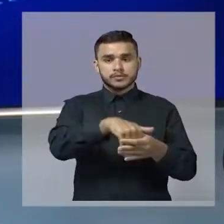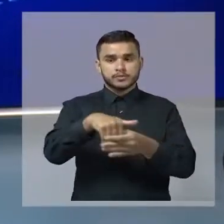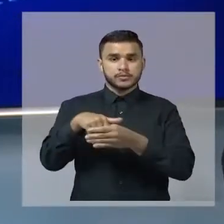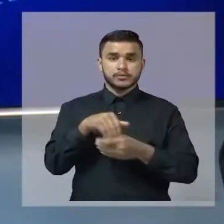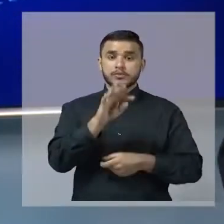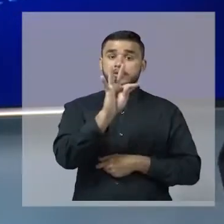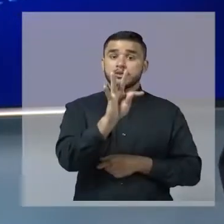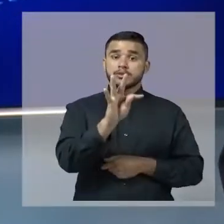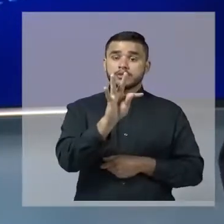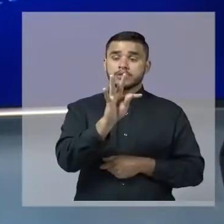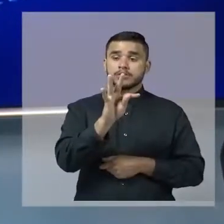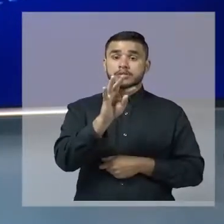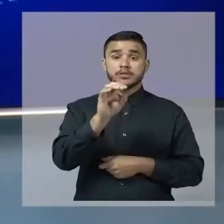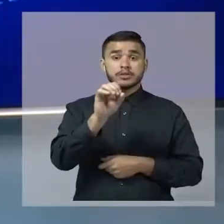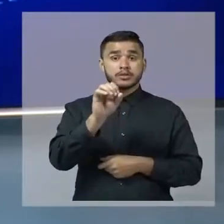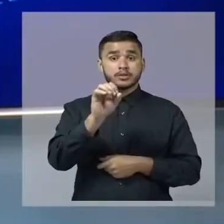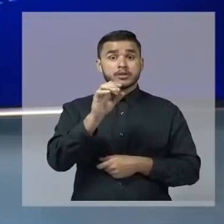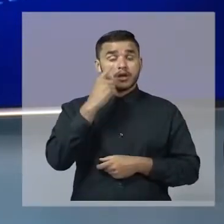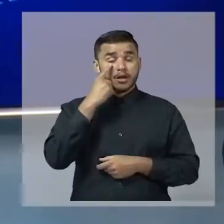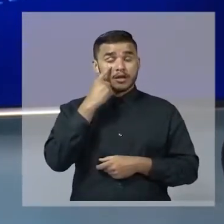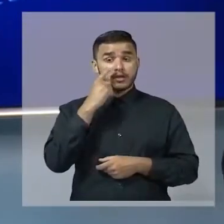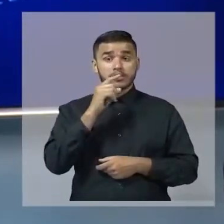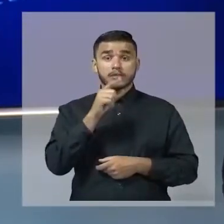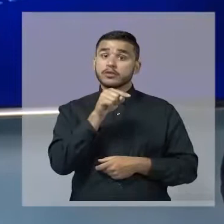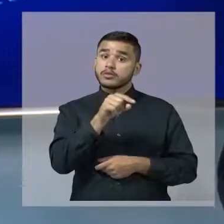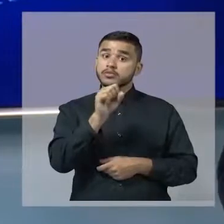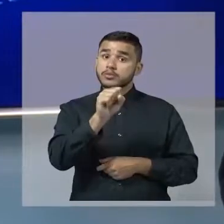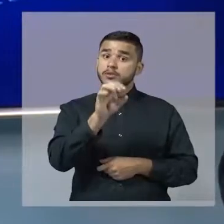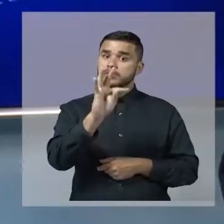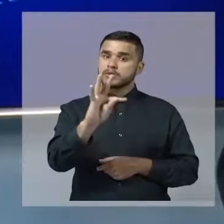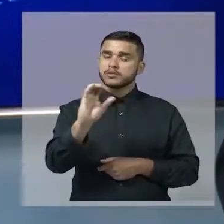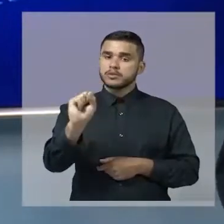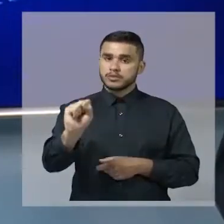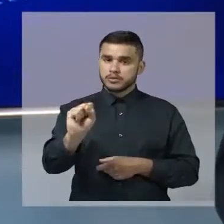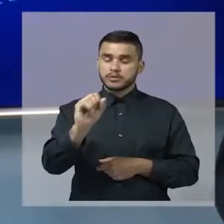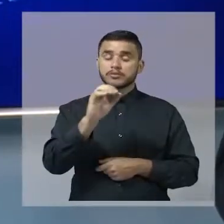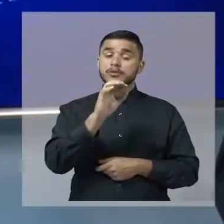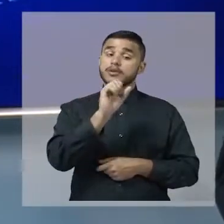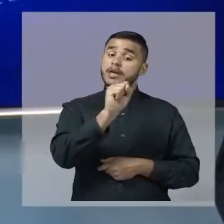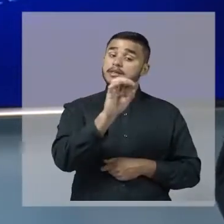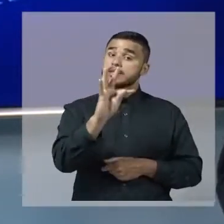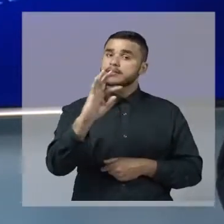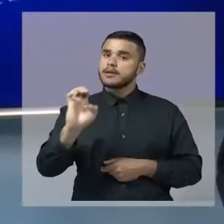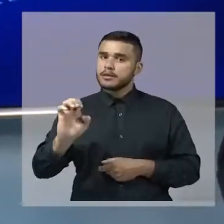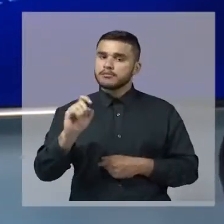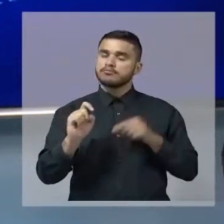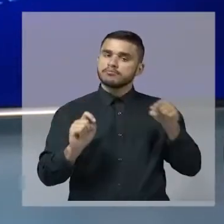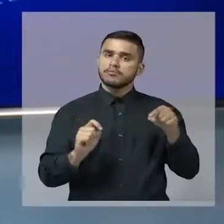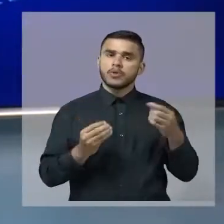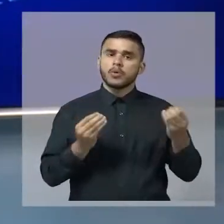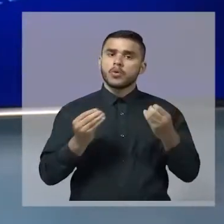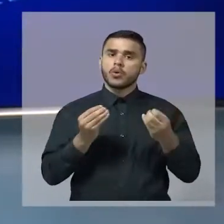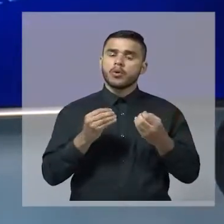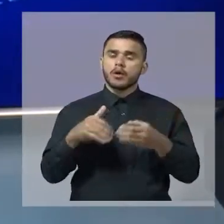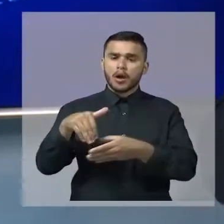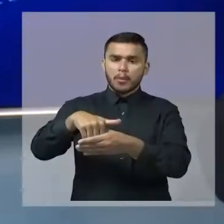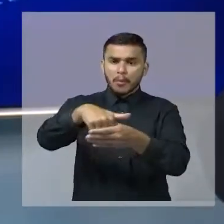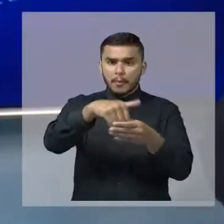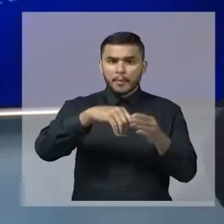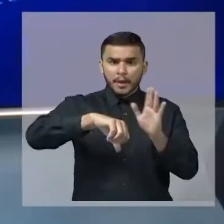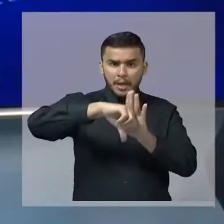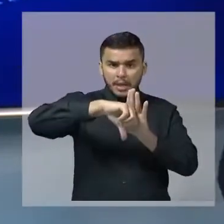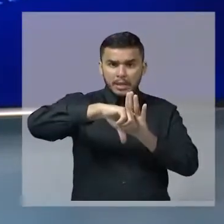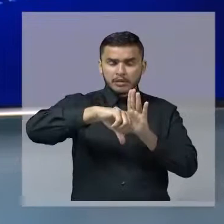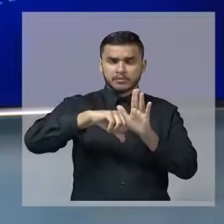Superior Tribunal Eleitoral, o julgamento dos processos que envolvem os chamados crimes eleitorais, hoje em